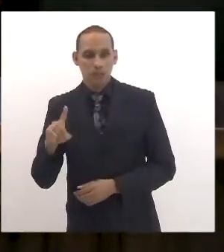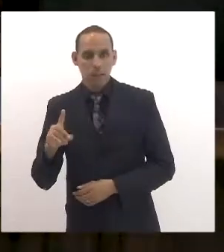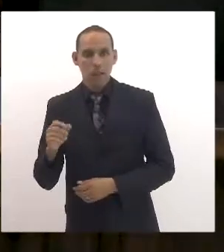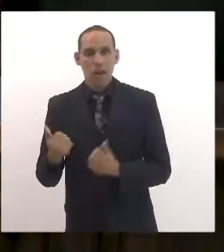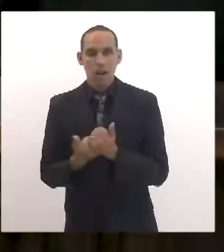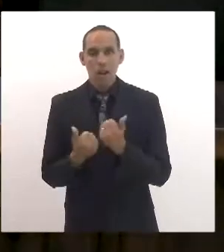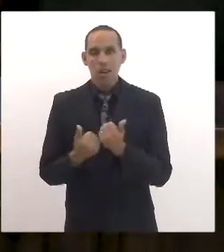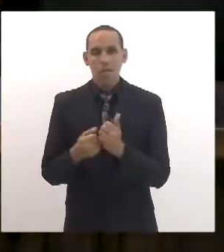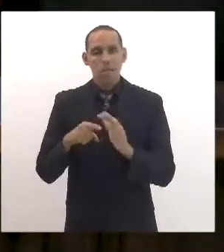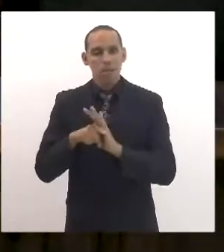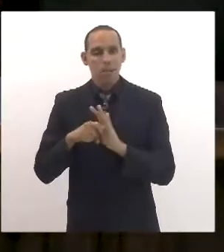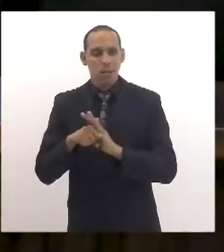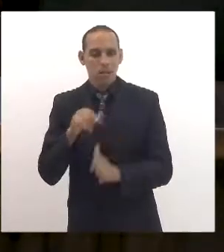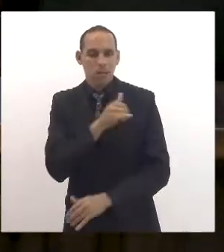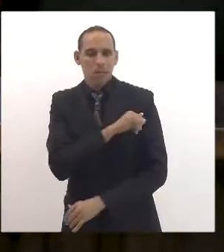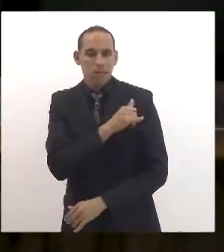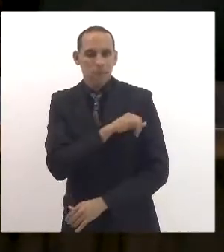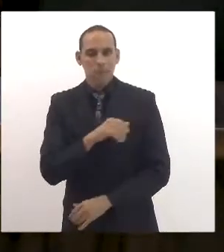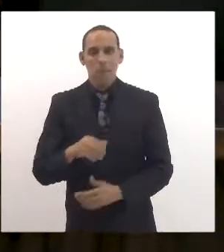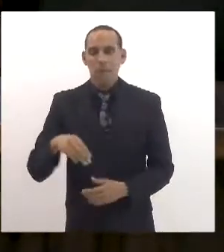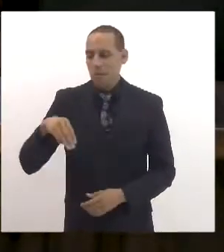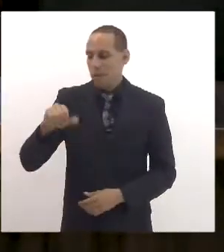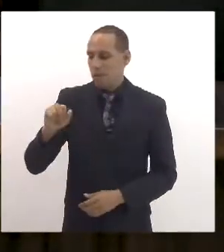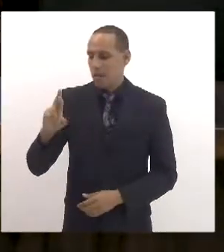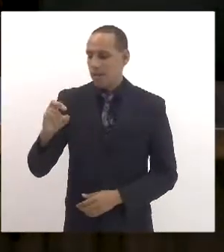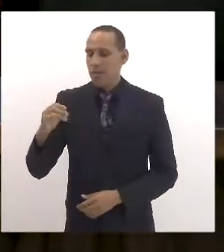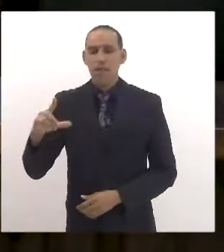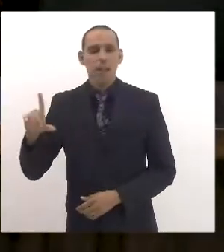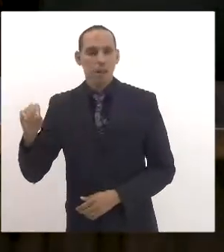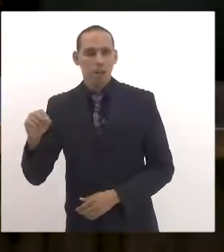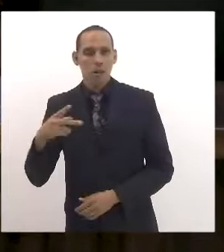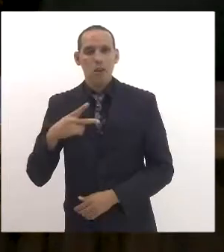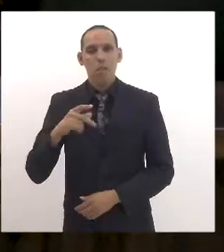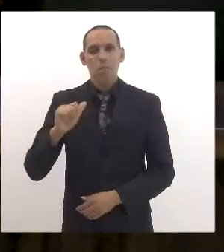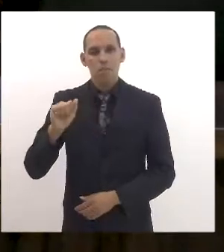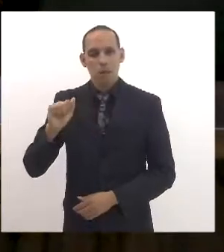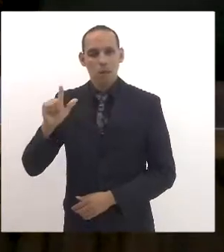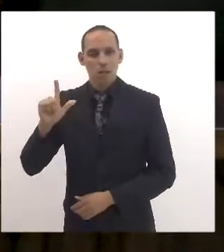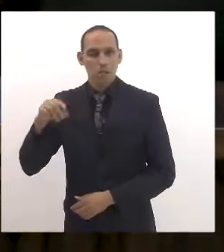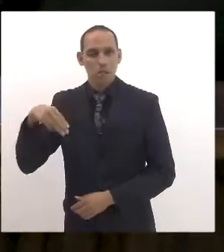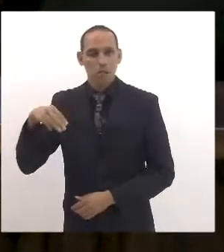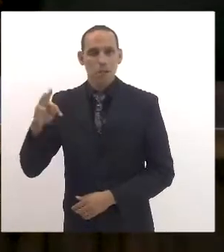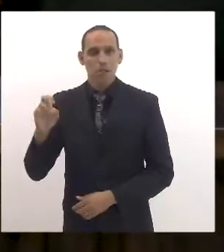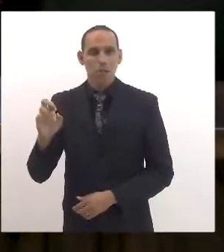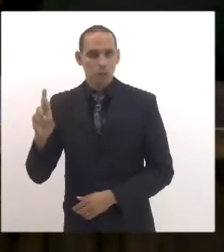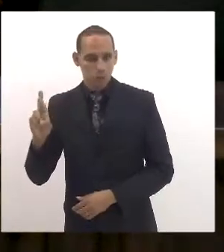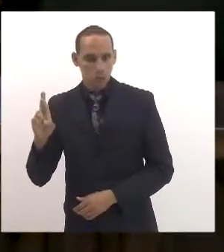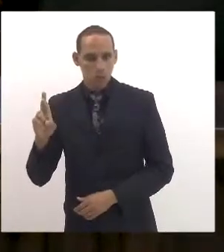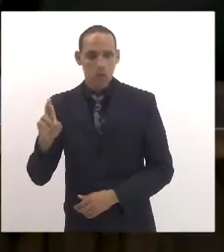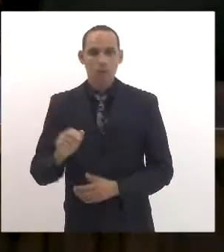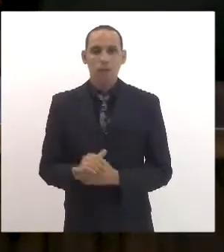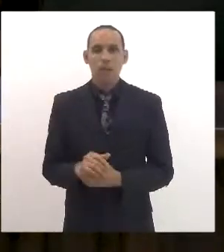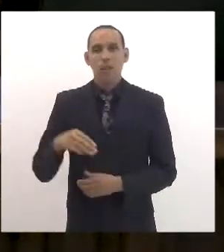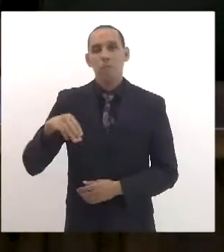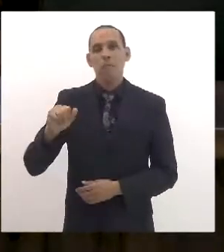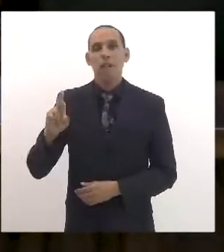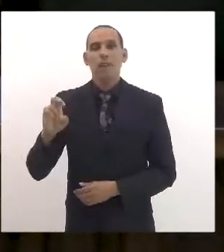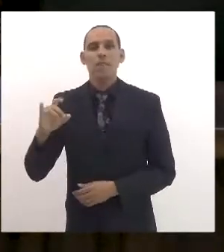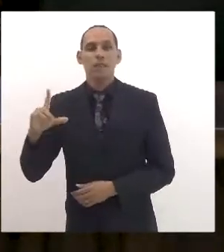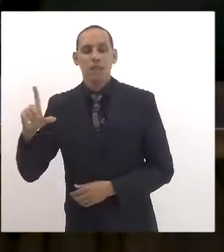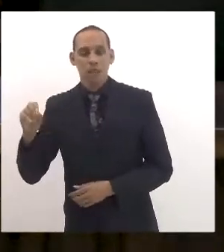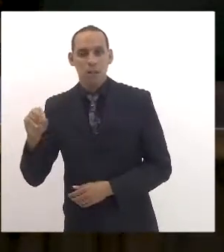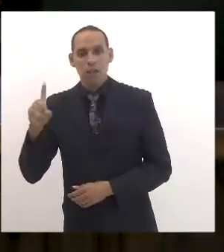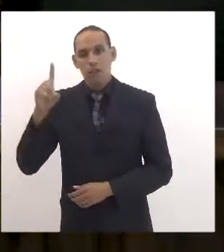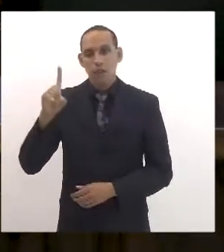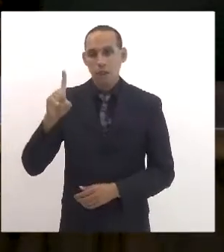Jones Guimarães, da Palmitur Turismo e Viagem, Marcelo Miranda Viana da Silva, diretor do Instituto de